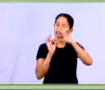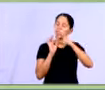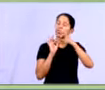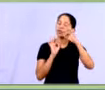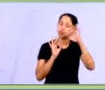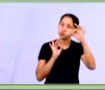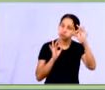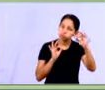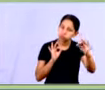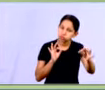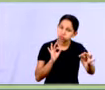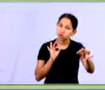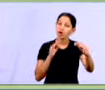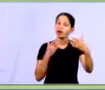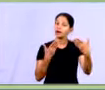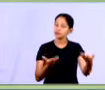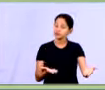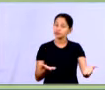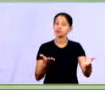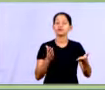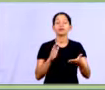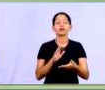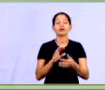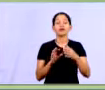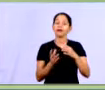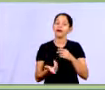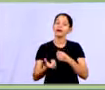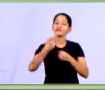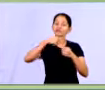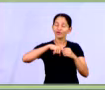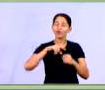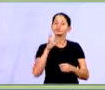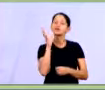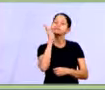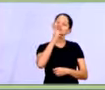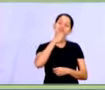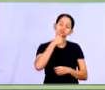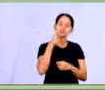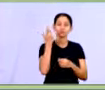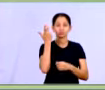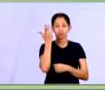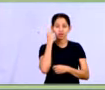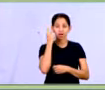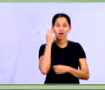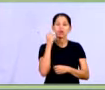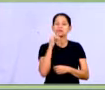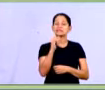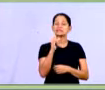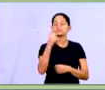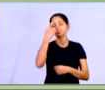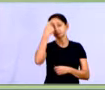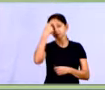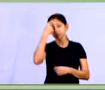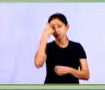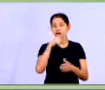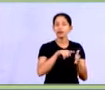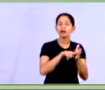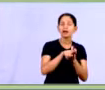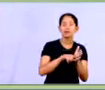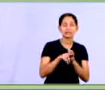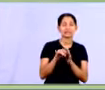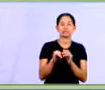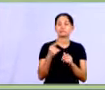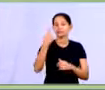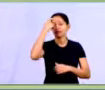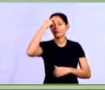Demora muito tempo para investir. Demora muito tempo para retornar 50 mil. Agora imagina se nós fizermos uma perspectiva de milhões.